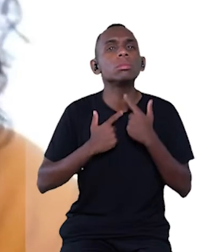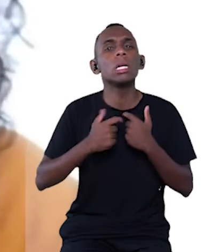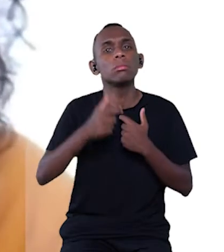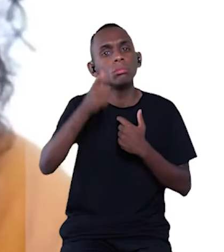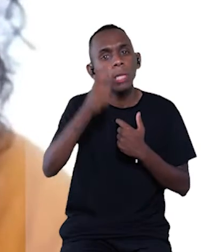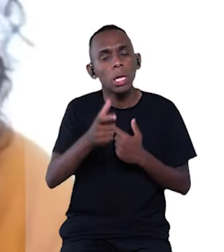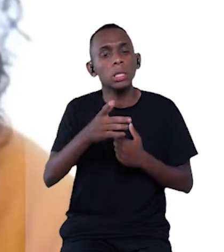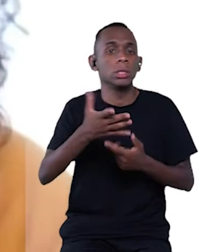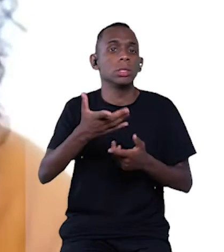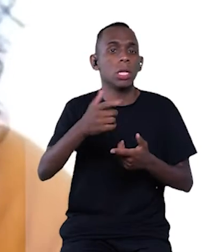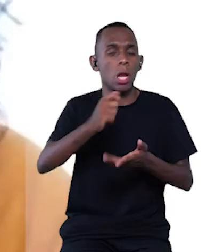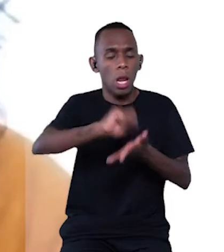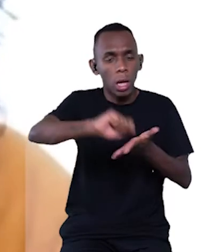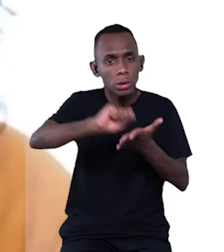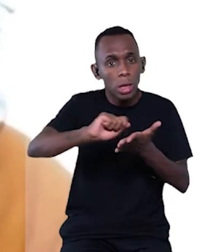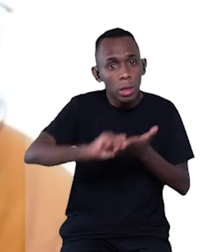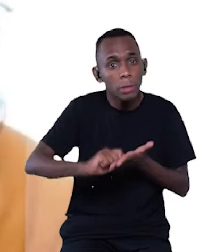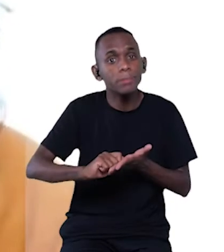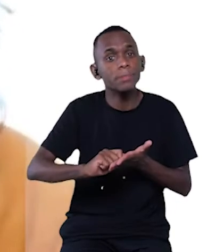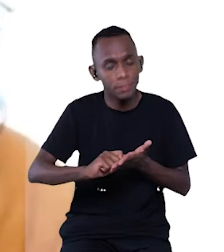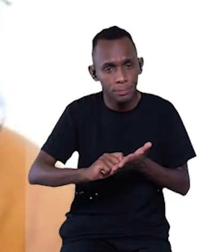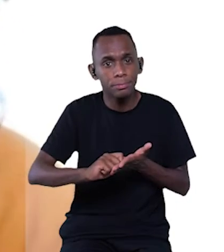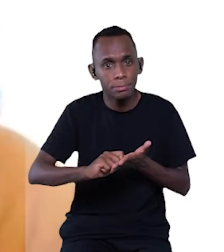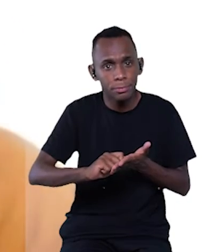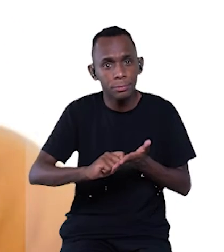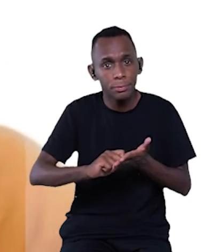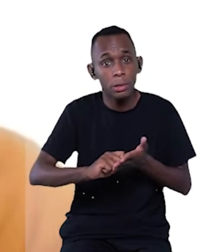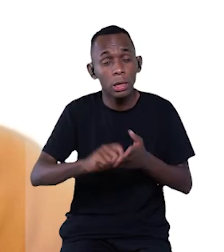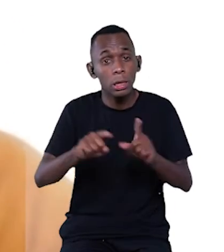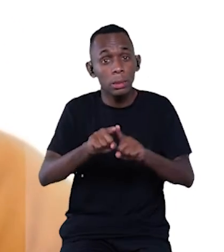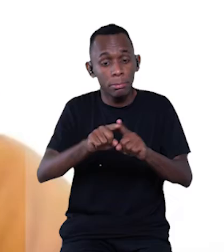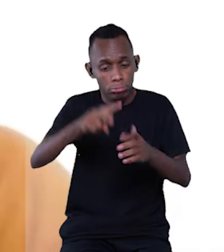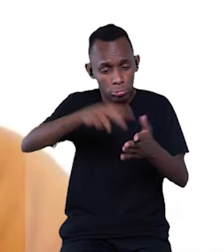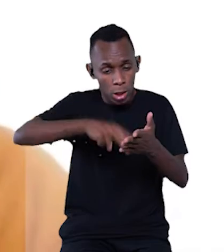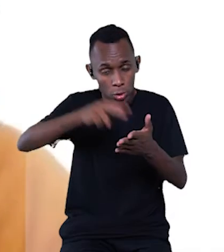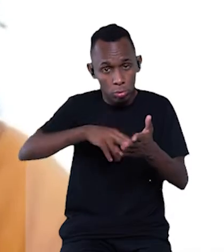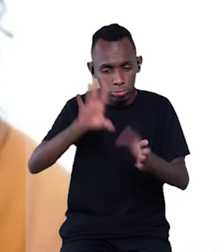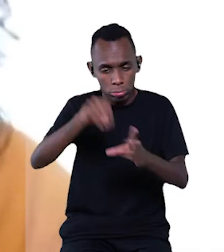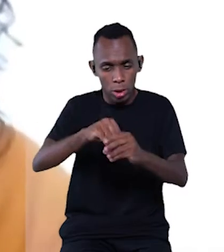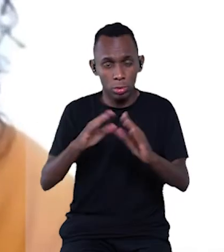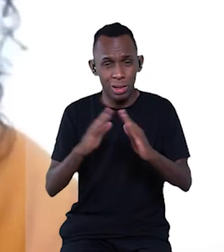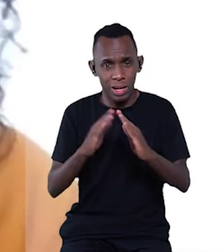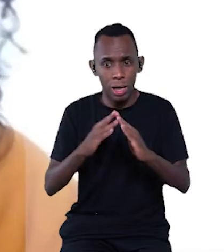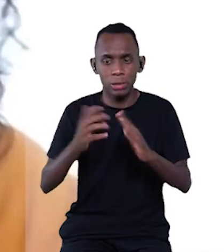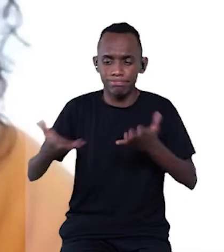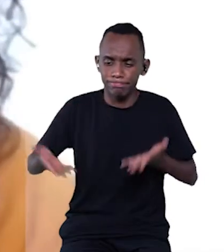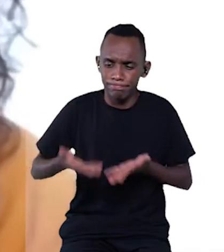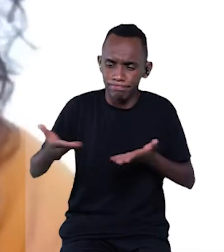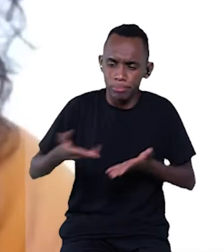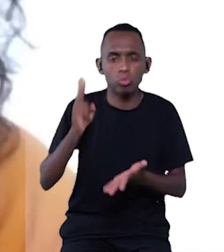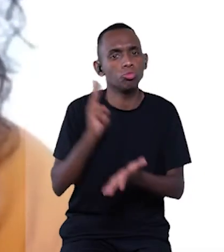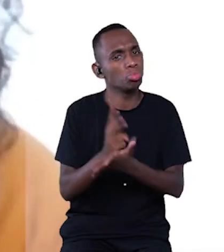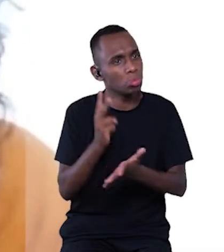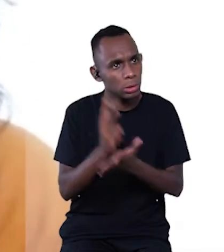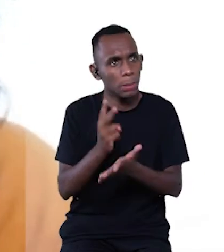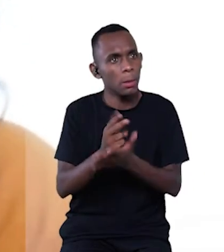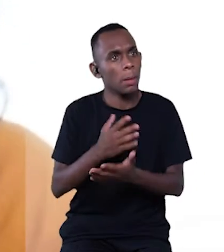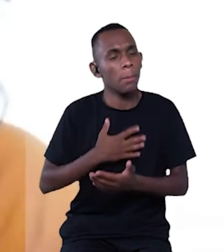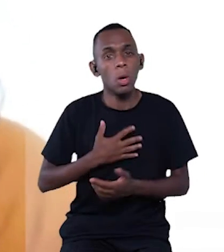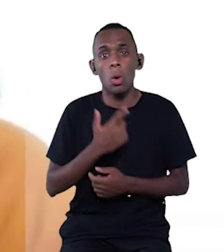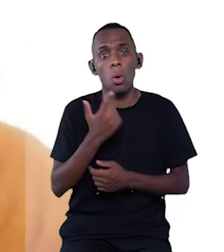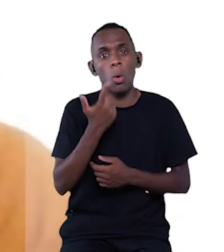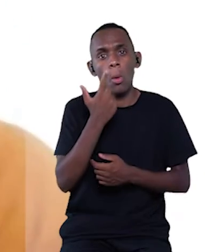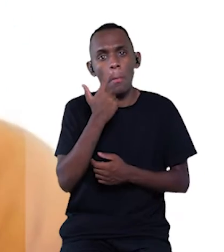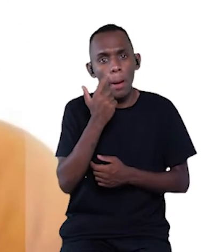meu desejo da escrita. A leitura na minha casa sempre foi muito estimulada. Meu pai é